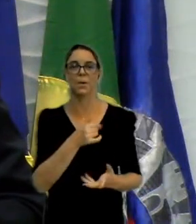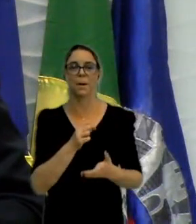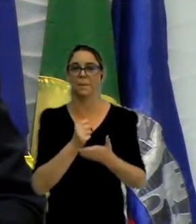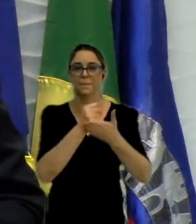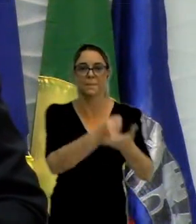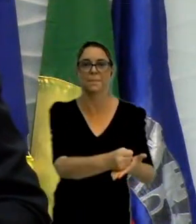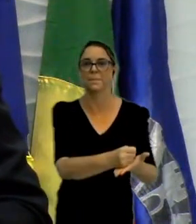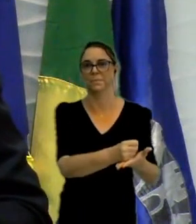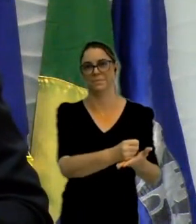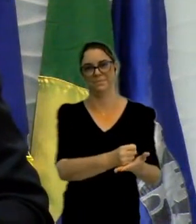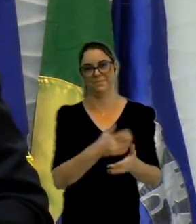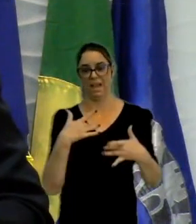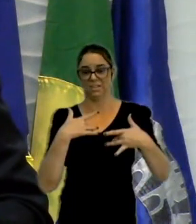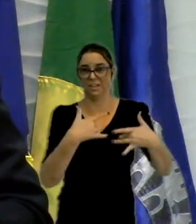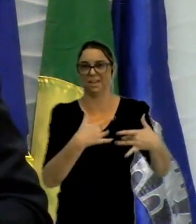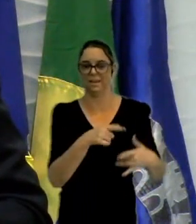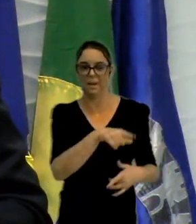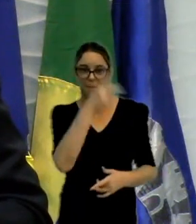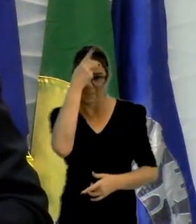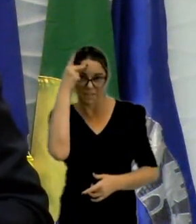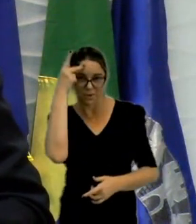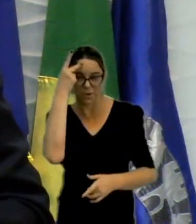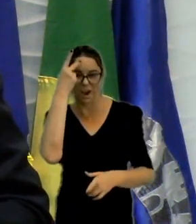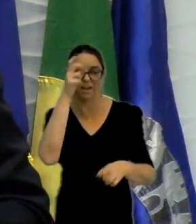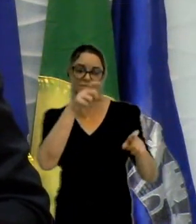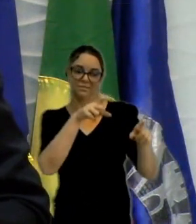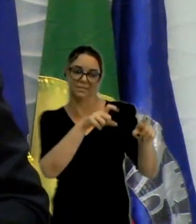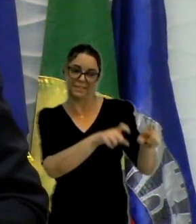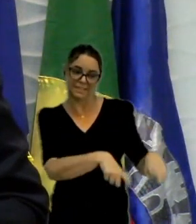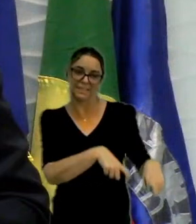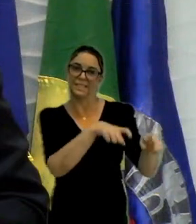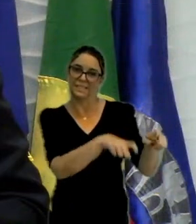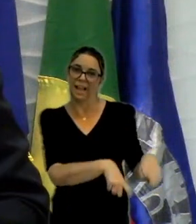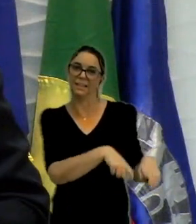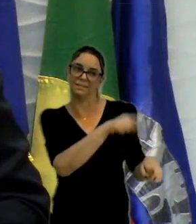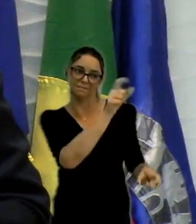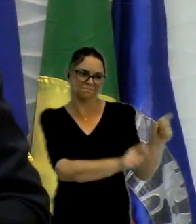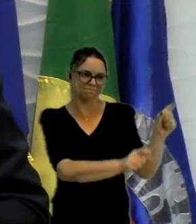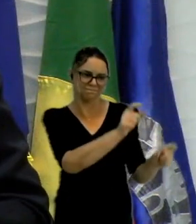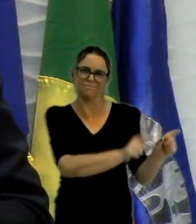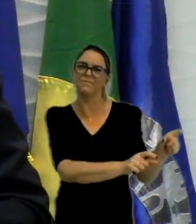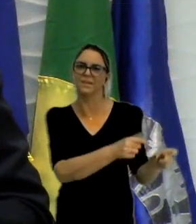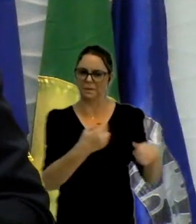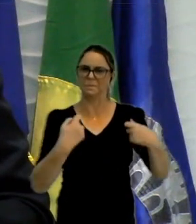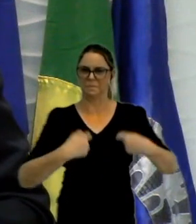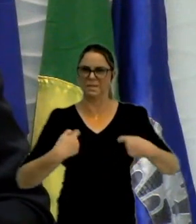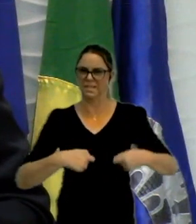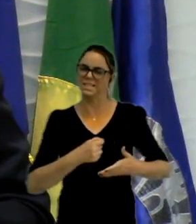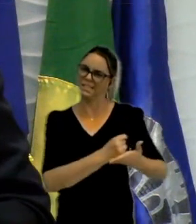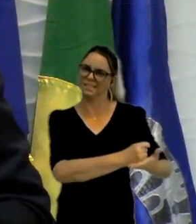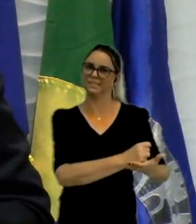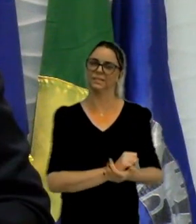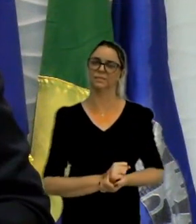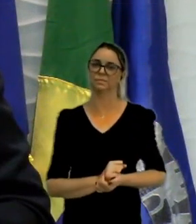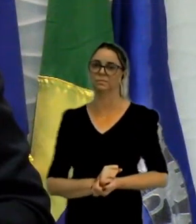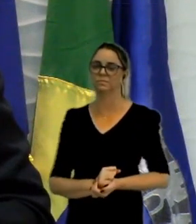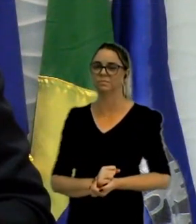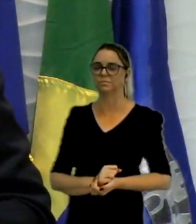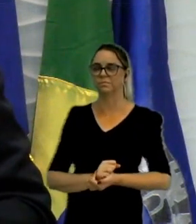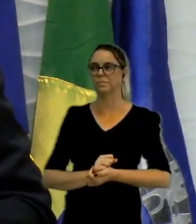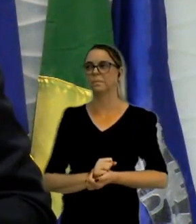beneficiar o homem do campo, o trabalhador que precisa muito. precisa muito dessa